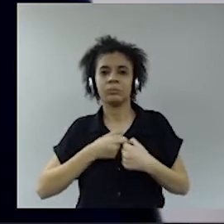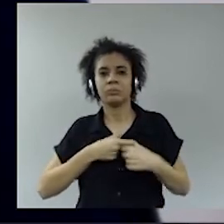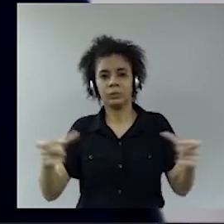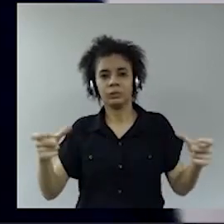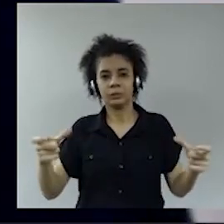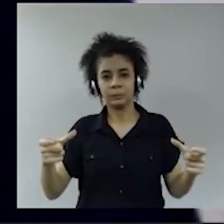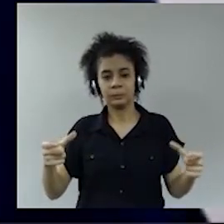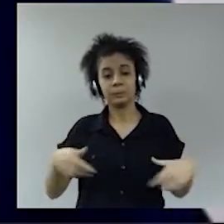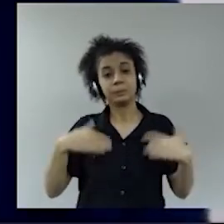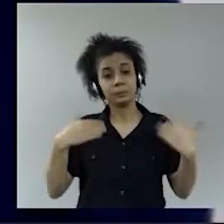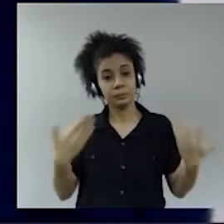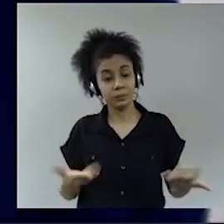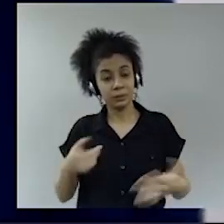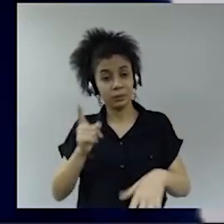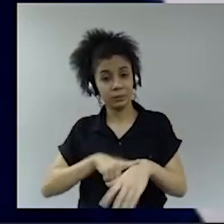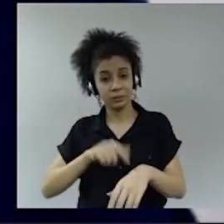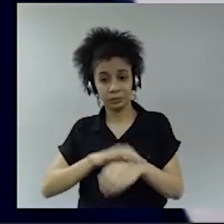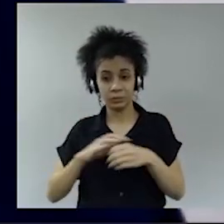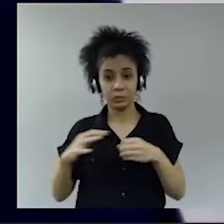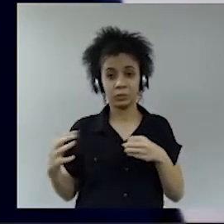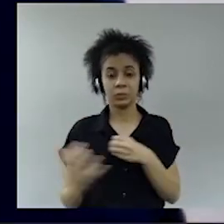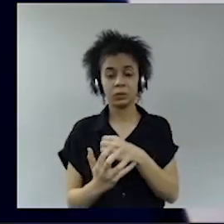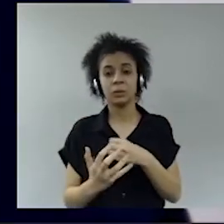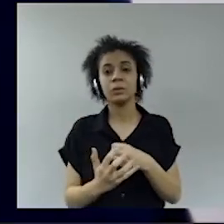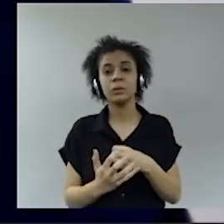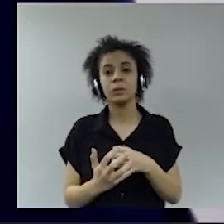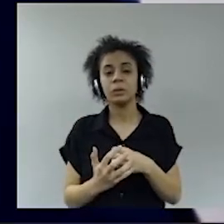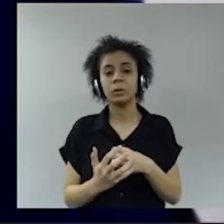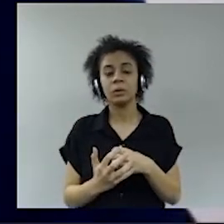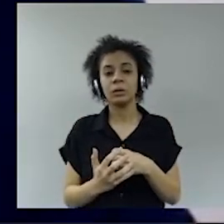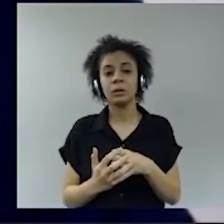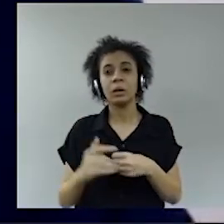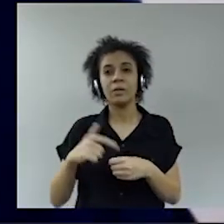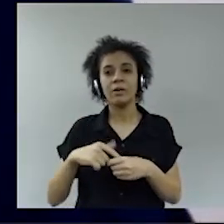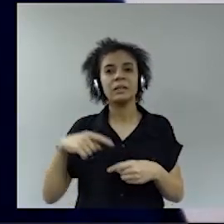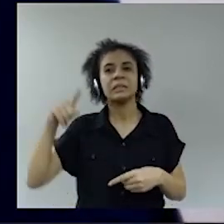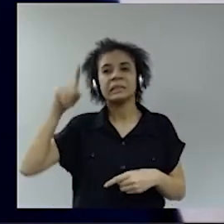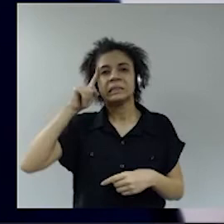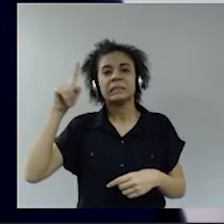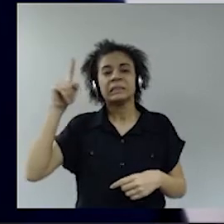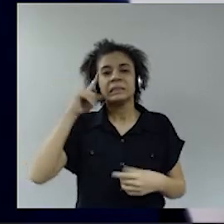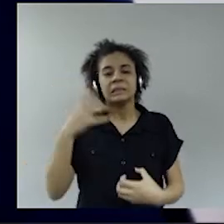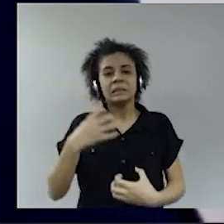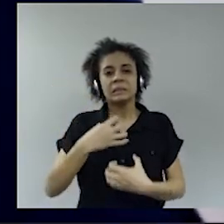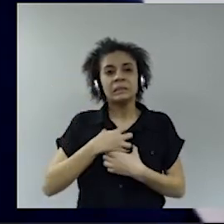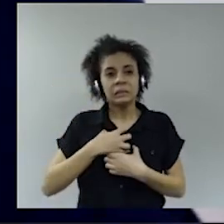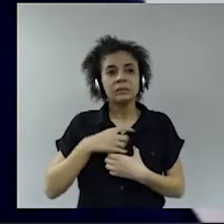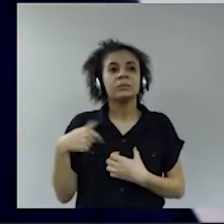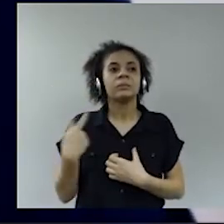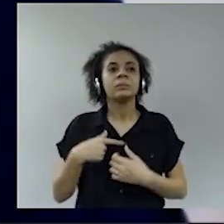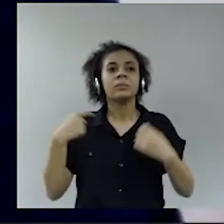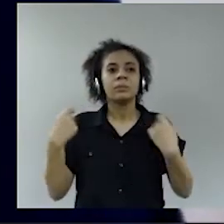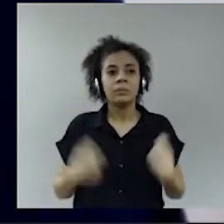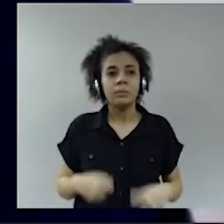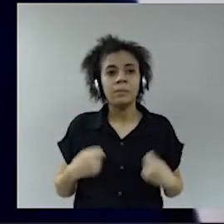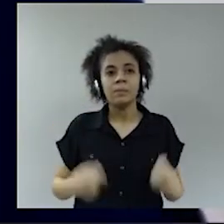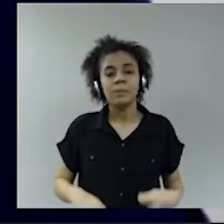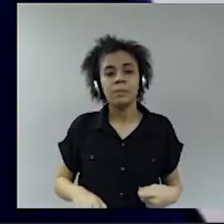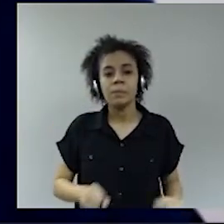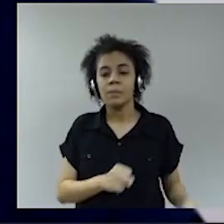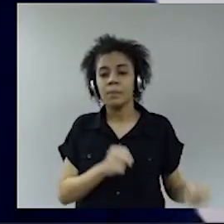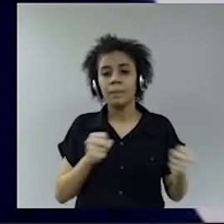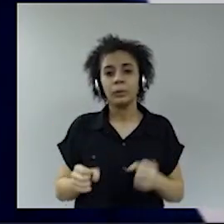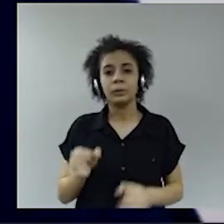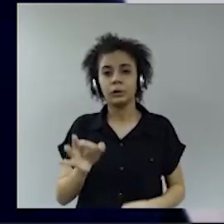resultados. Em tempos de pandemia, que nos assola o dia a dia, há a necessidade do